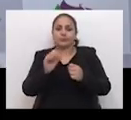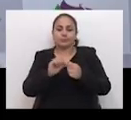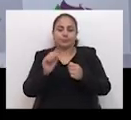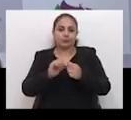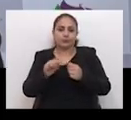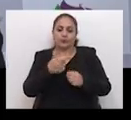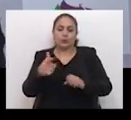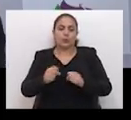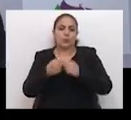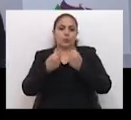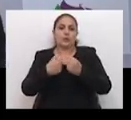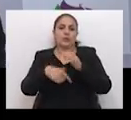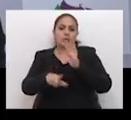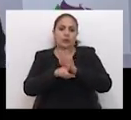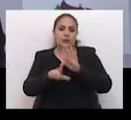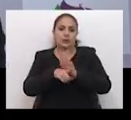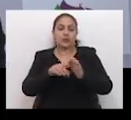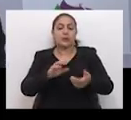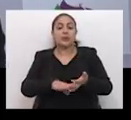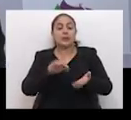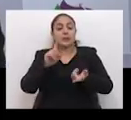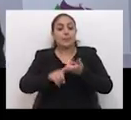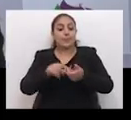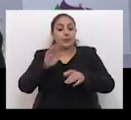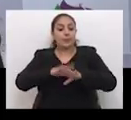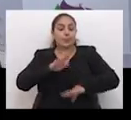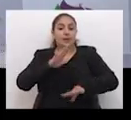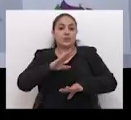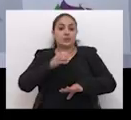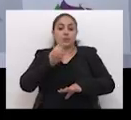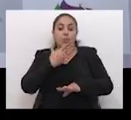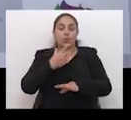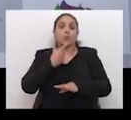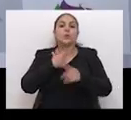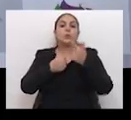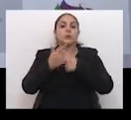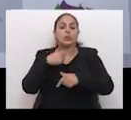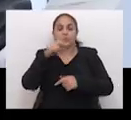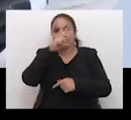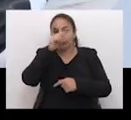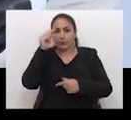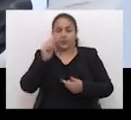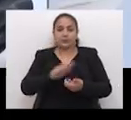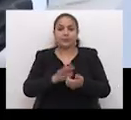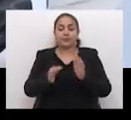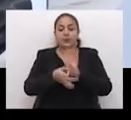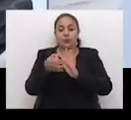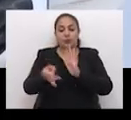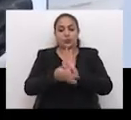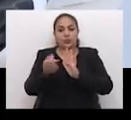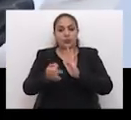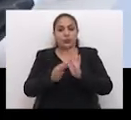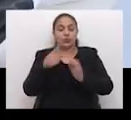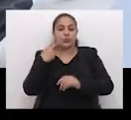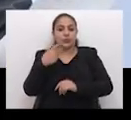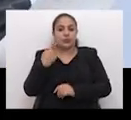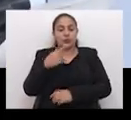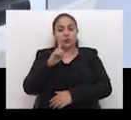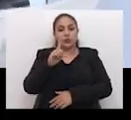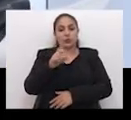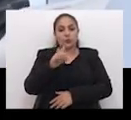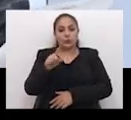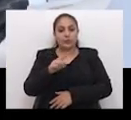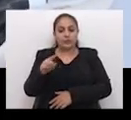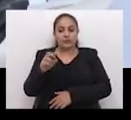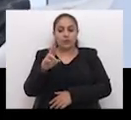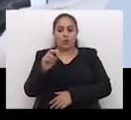não tem força de lei, vai muito mais depender da boa vontade do senhor prefeito. As sugestões do vereador Cláudio Luiz